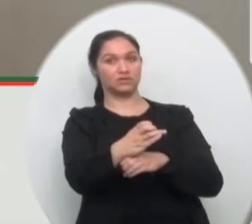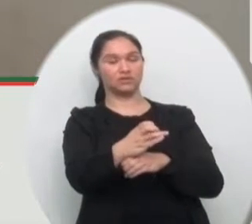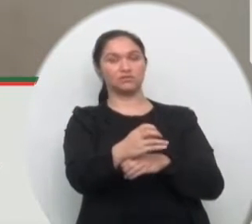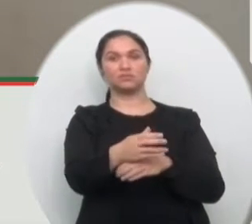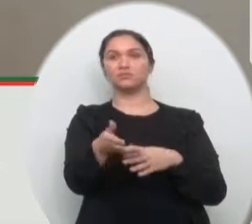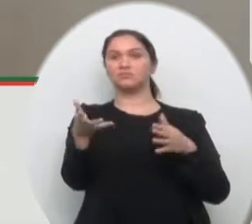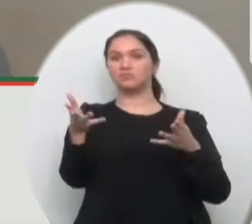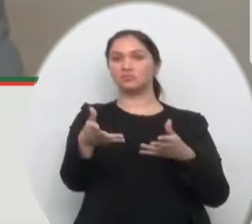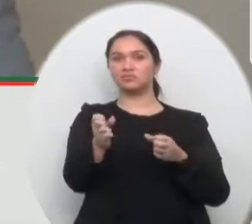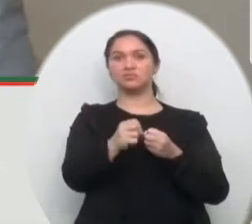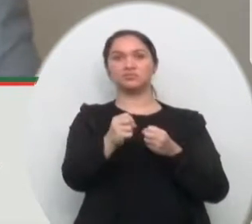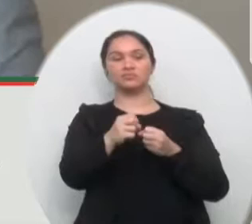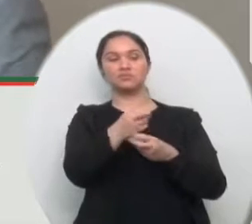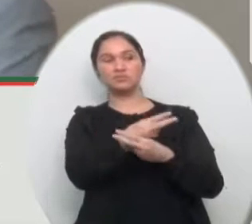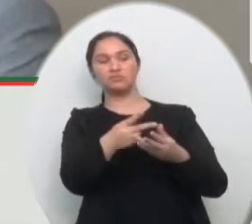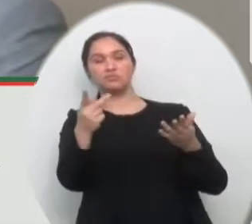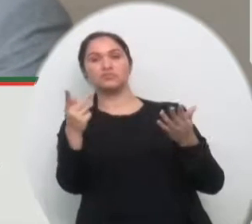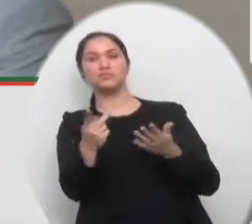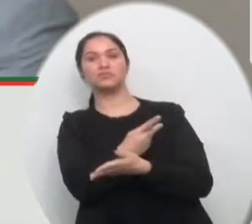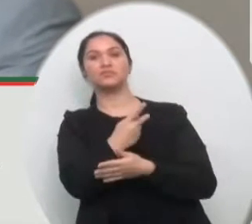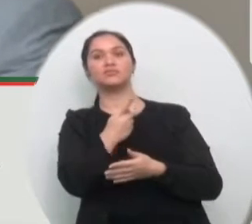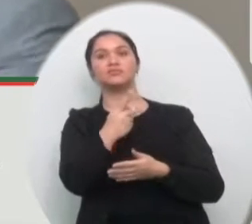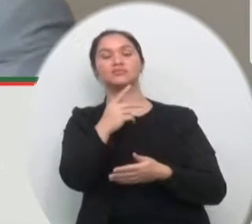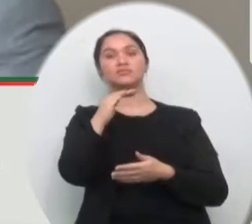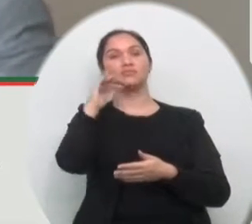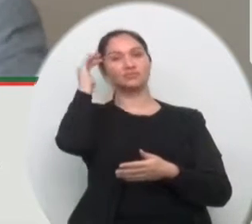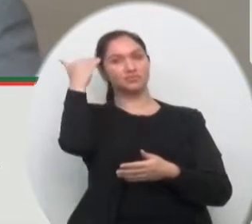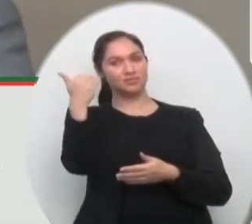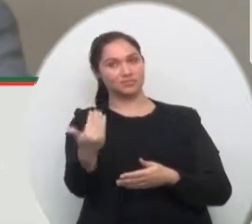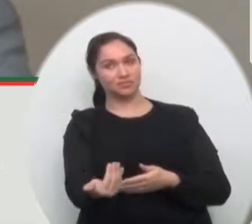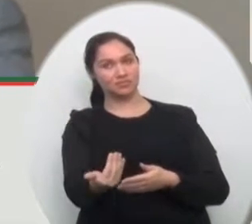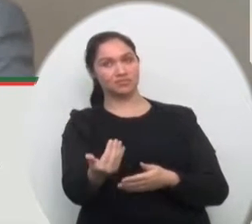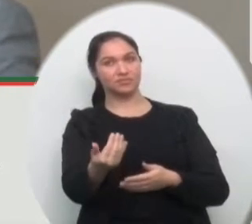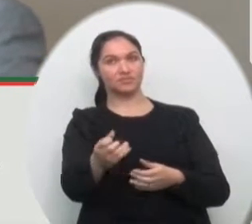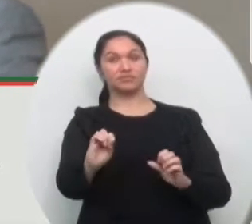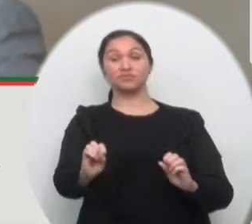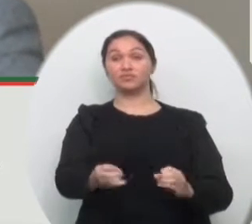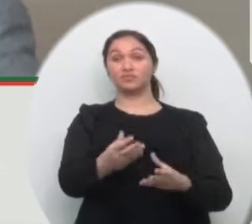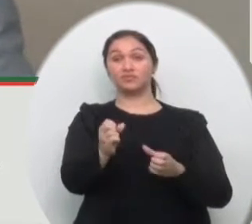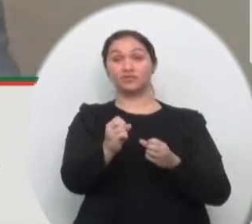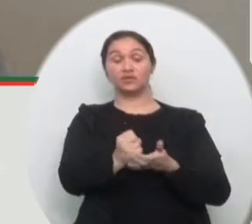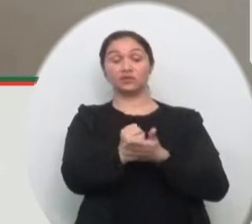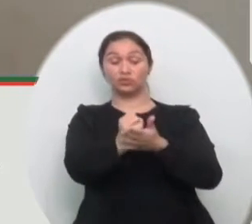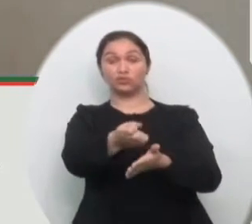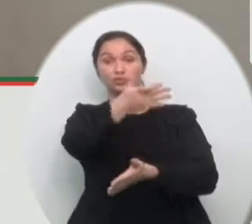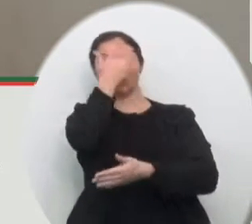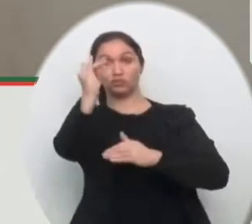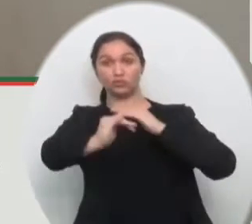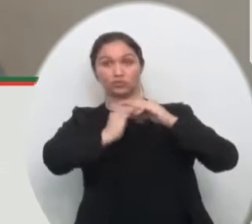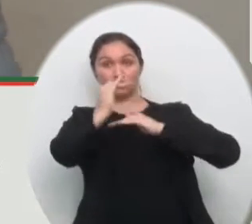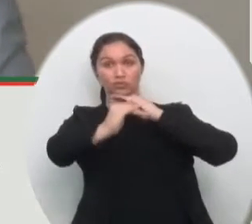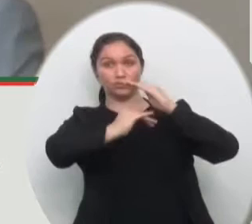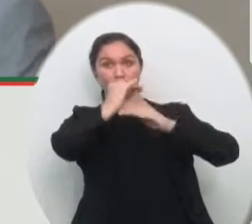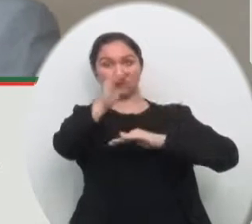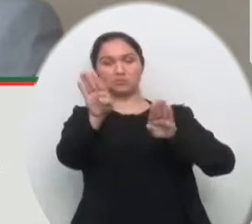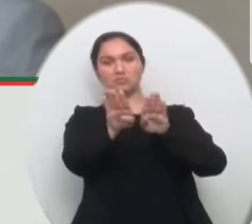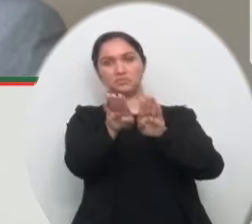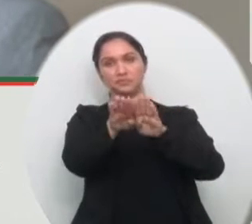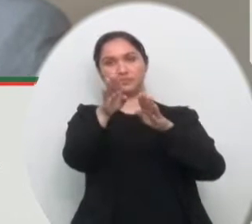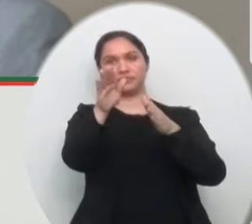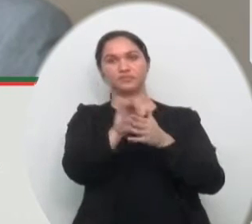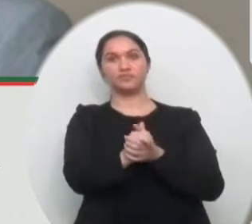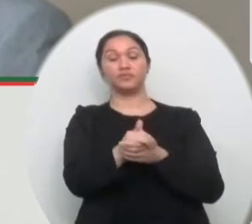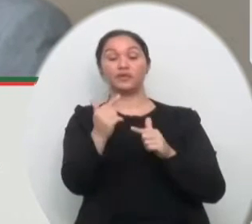fundamental e dentro de uma área que faz com que as pessoas cresçam, evoluam, especificamente que é na questão